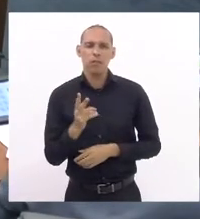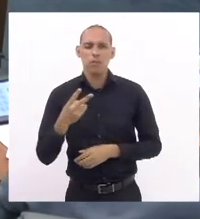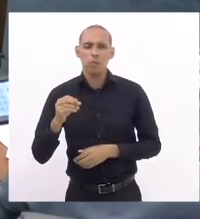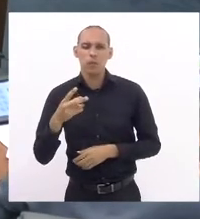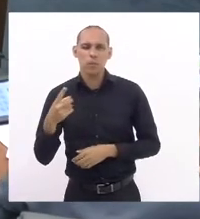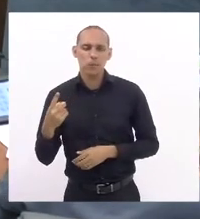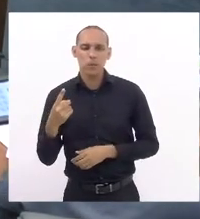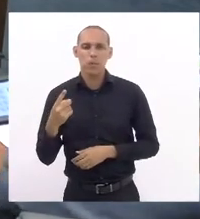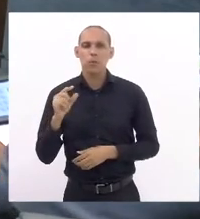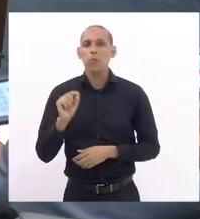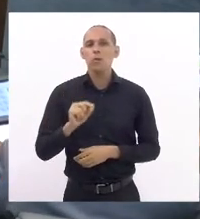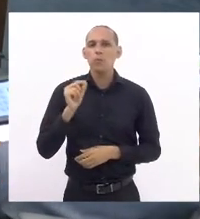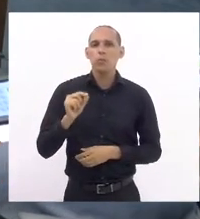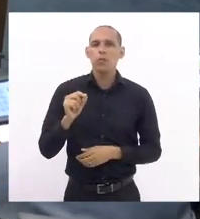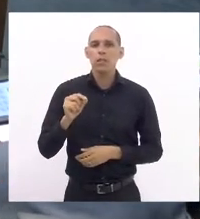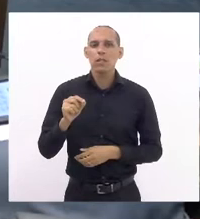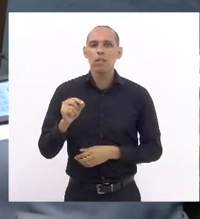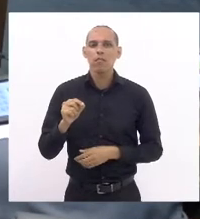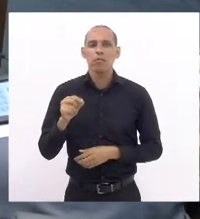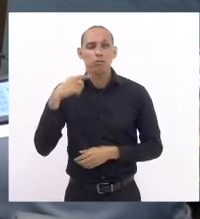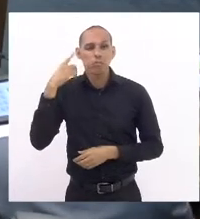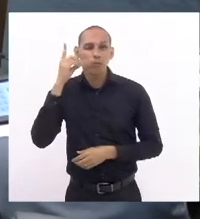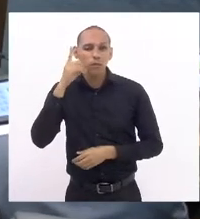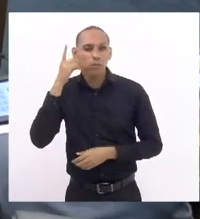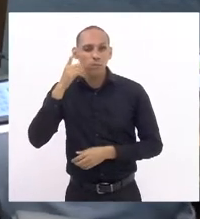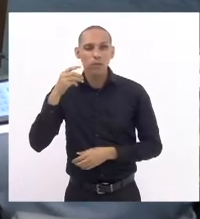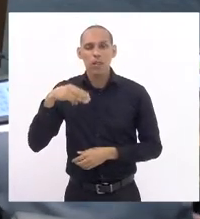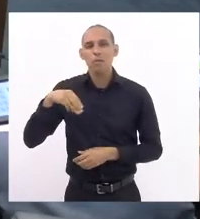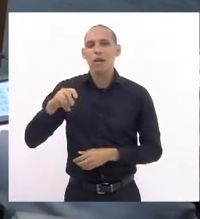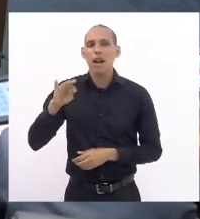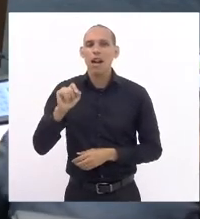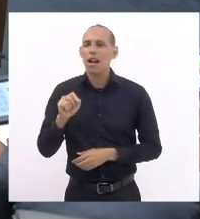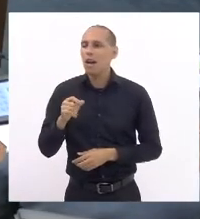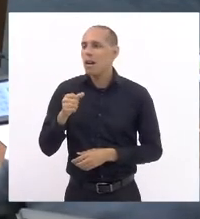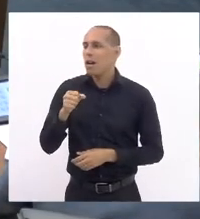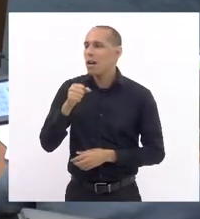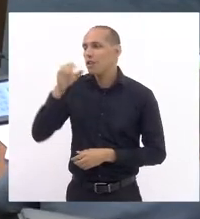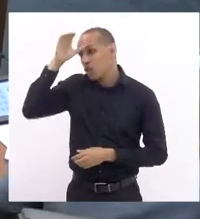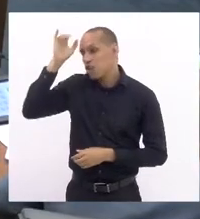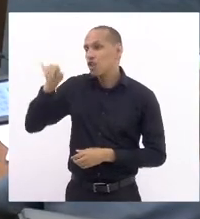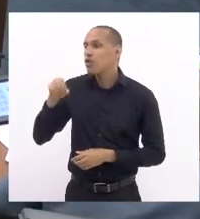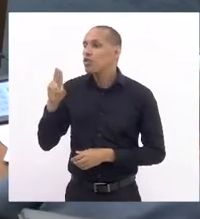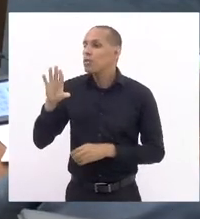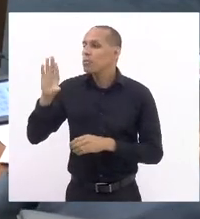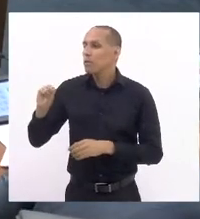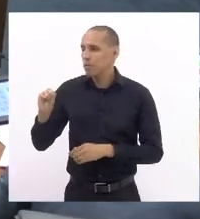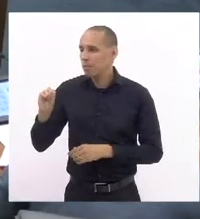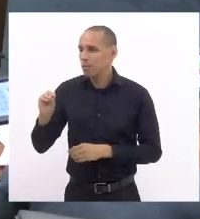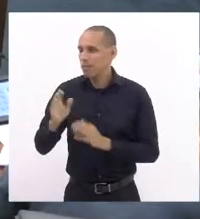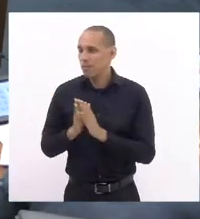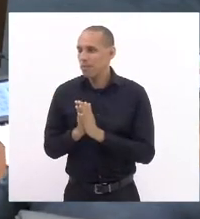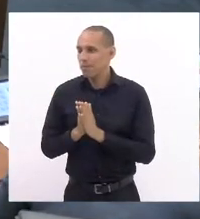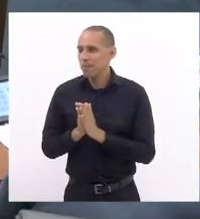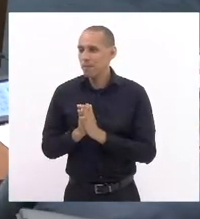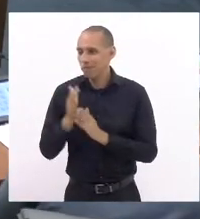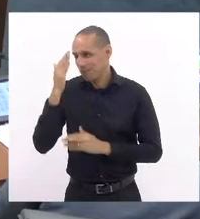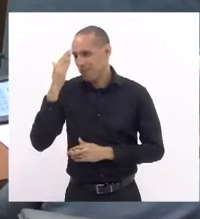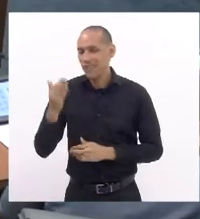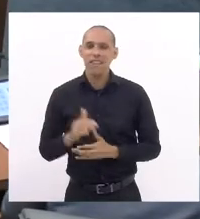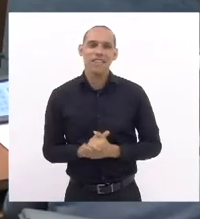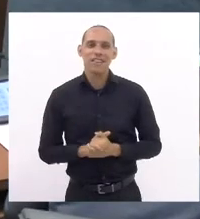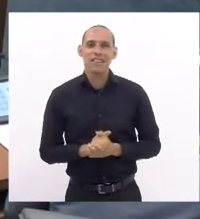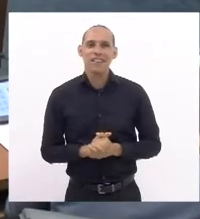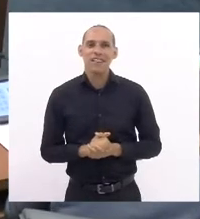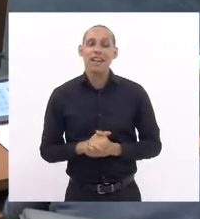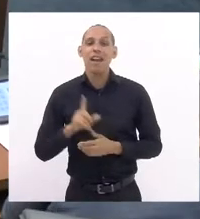de autoria da deputada Marta Rocha. Está aberto seu som, tia? Seu som está aberto, ok. Que